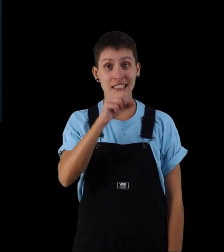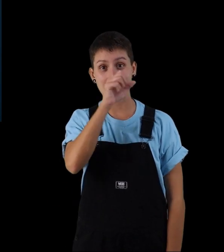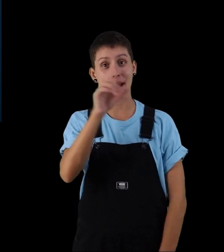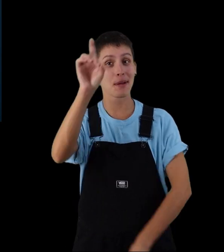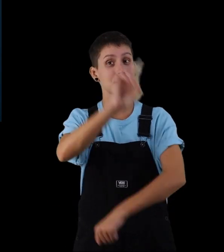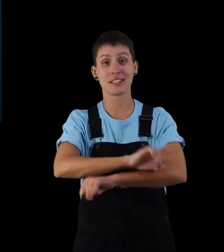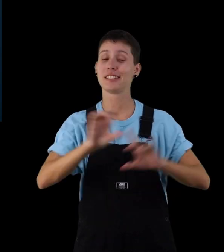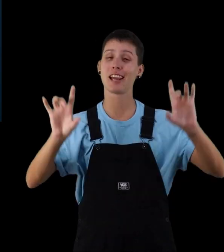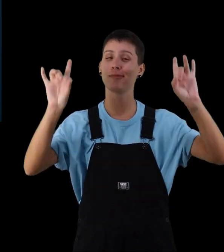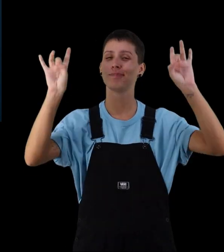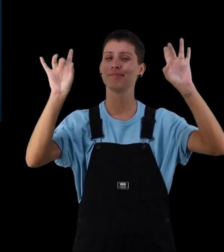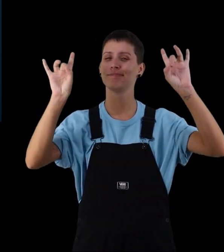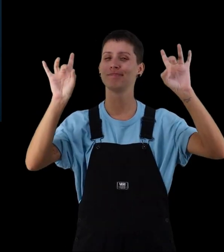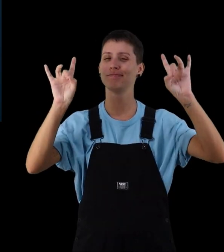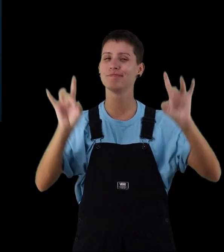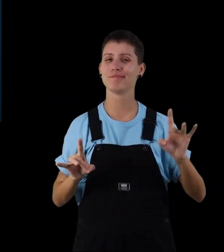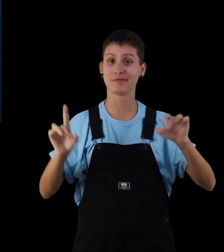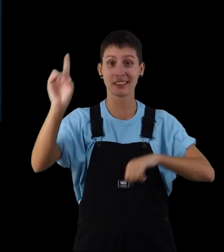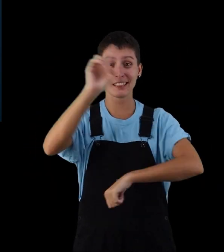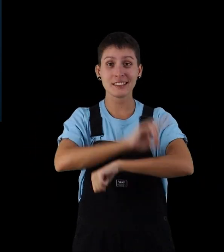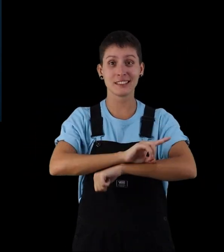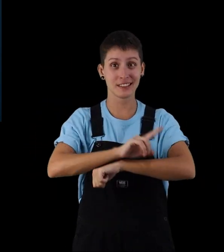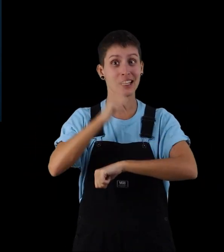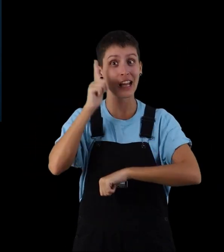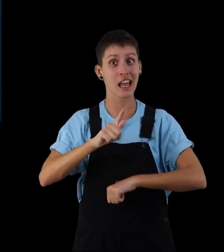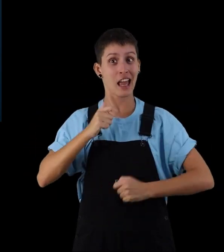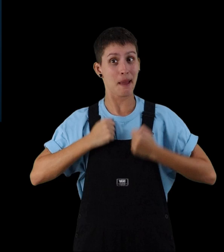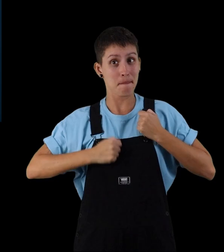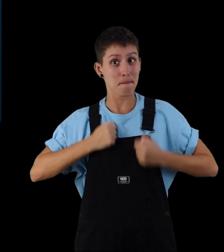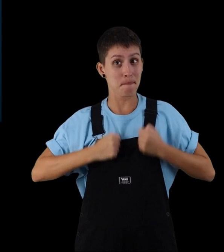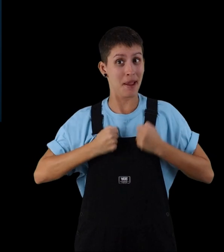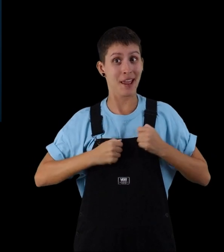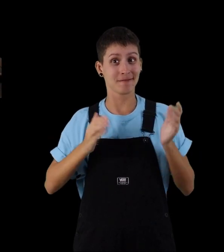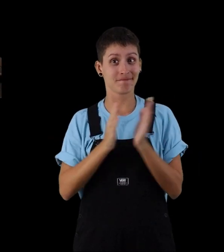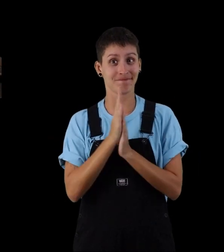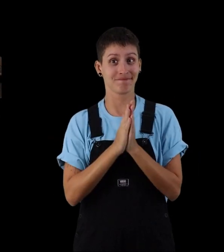Sábado era dia especial. Era dia de tomar banho.